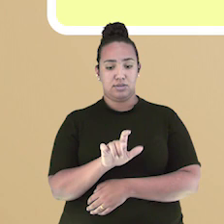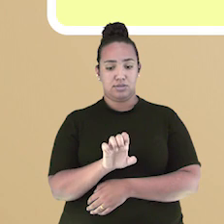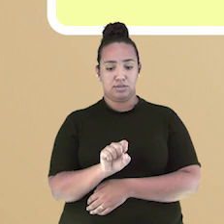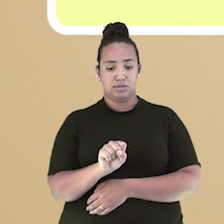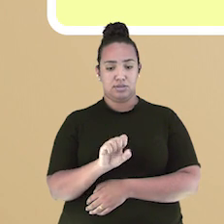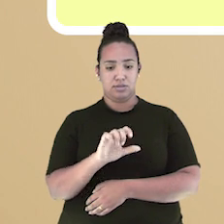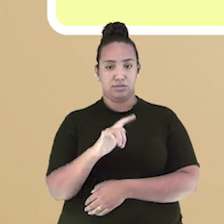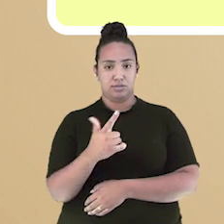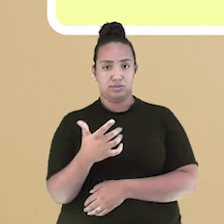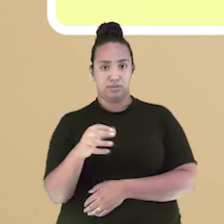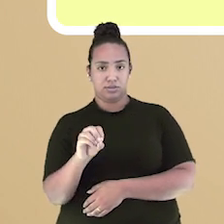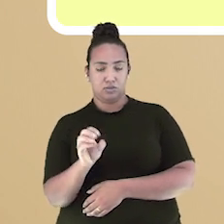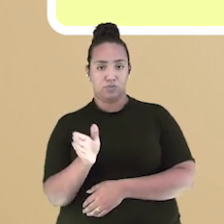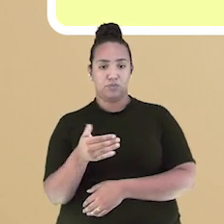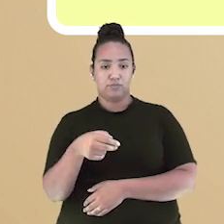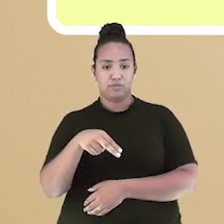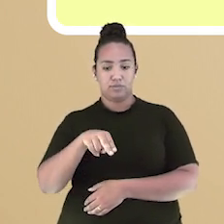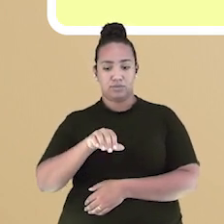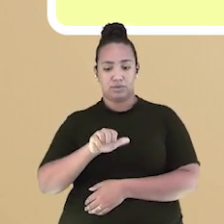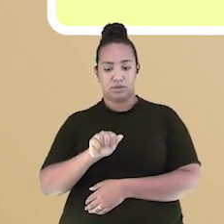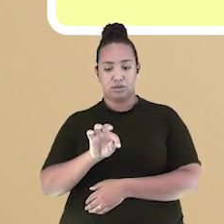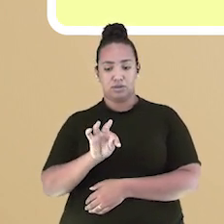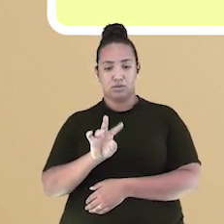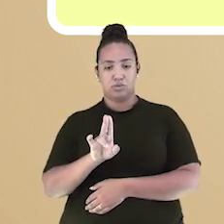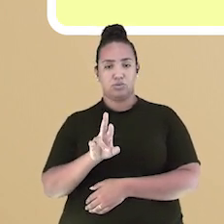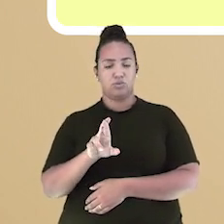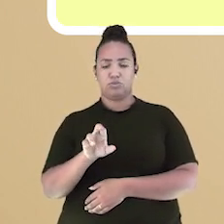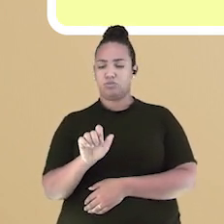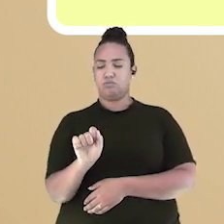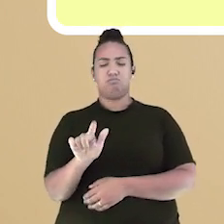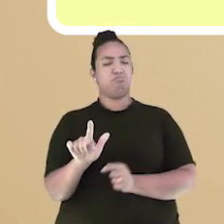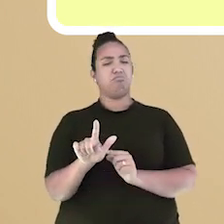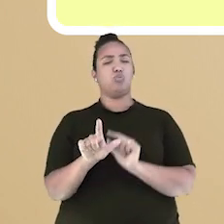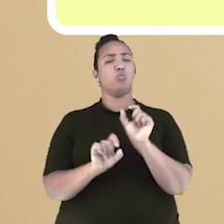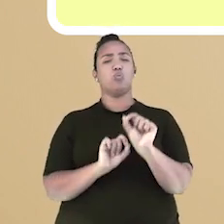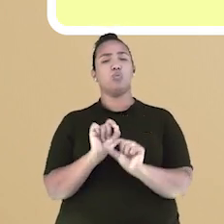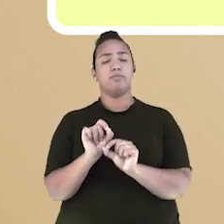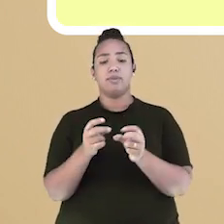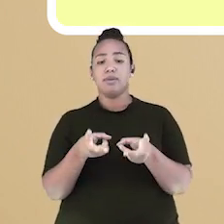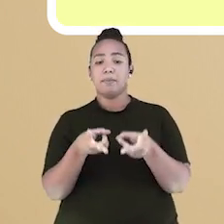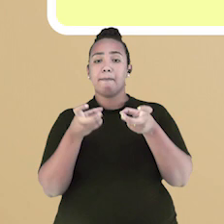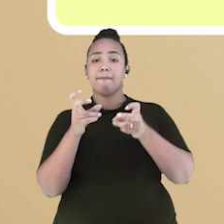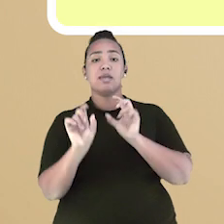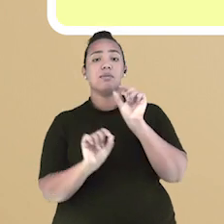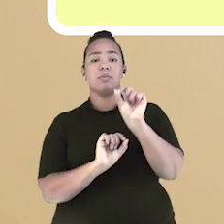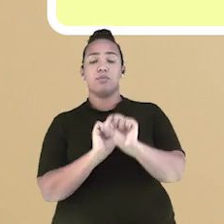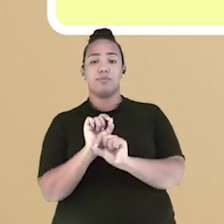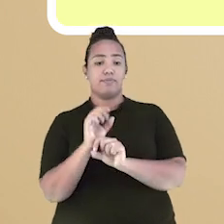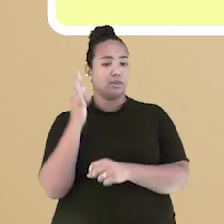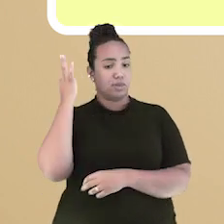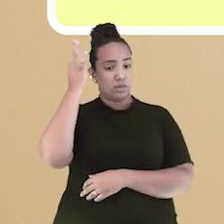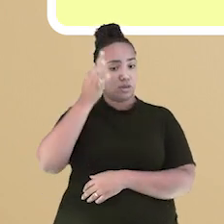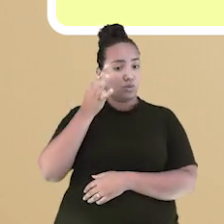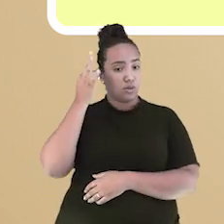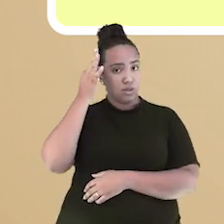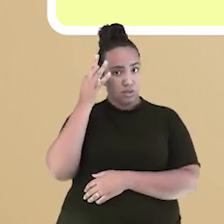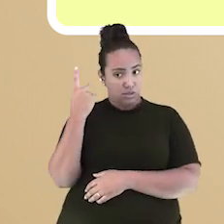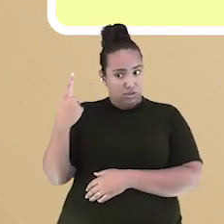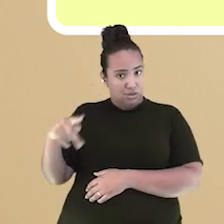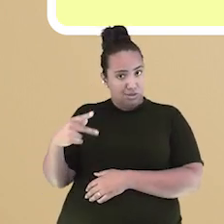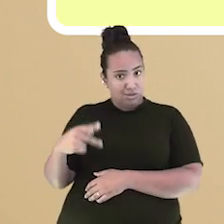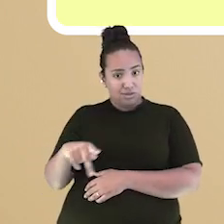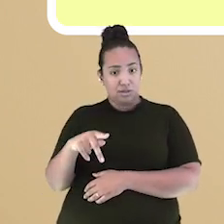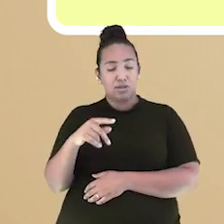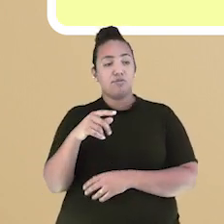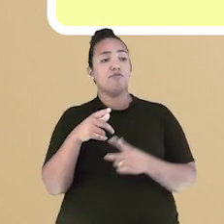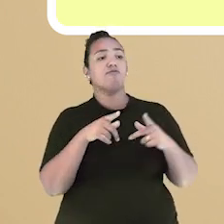que seria essa seleção natural? Darwin percebeu que grande parte das evidências de sua teoria teria surgido durante a